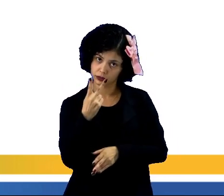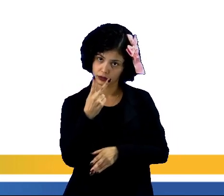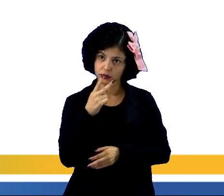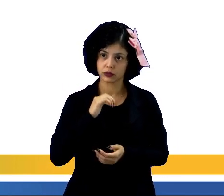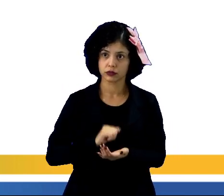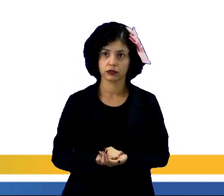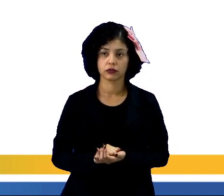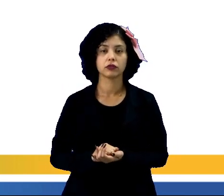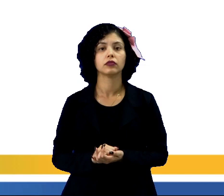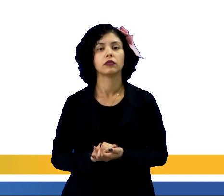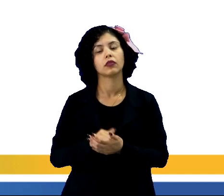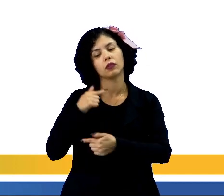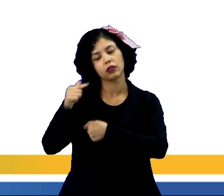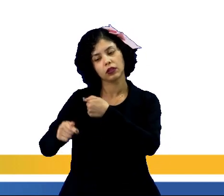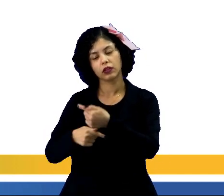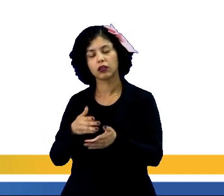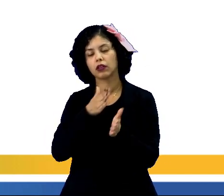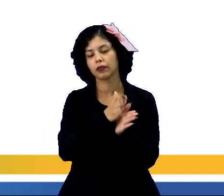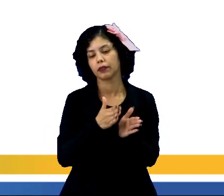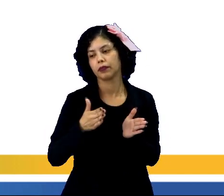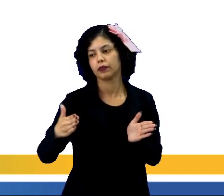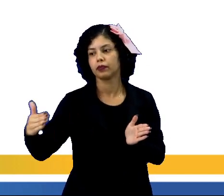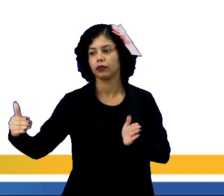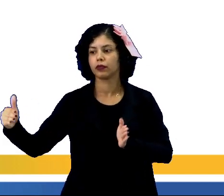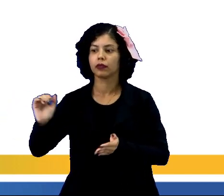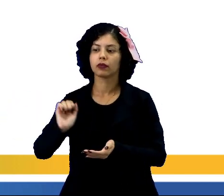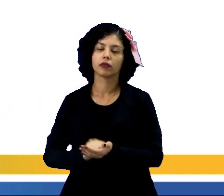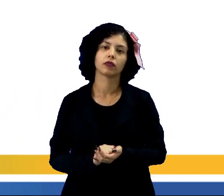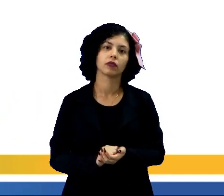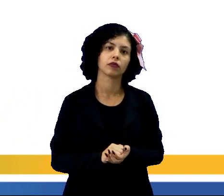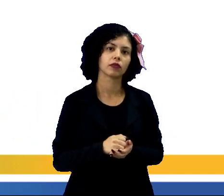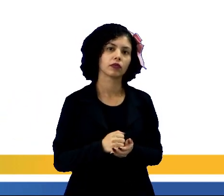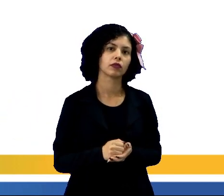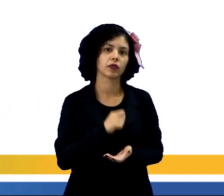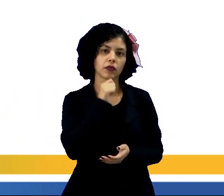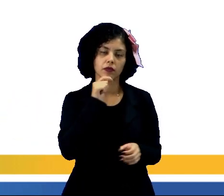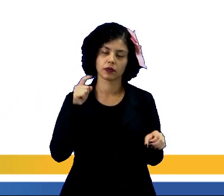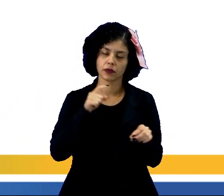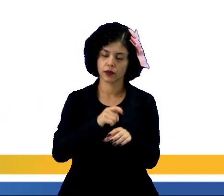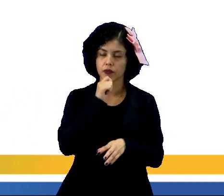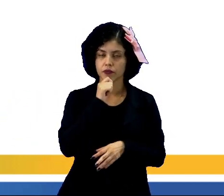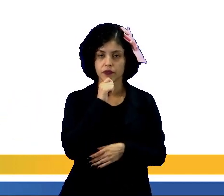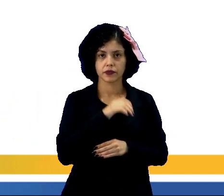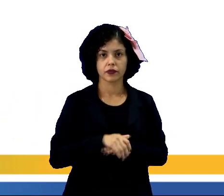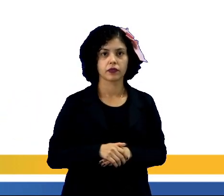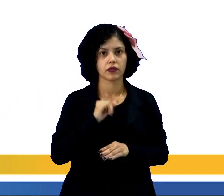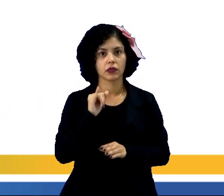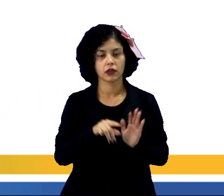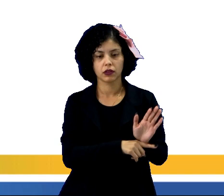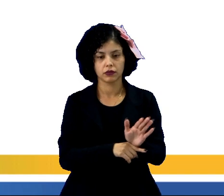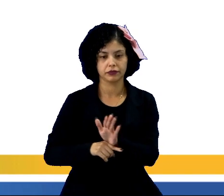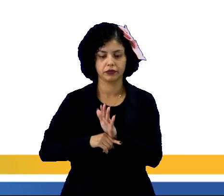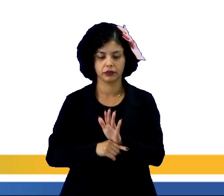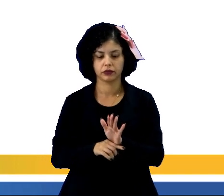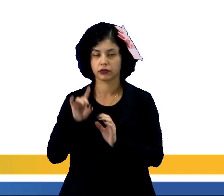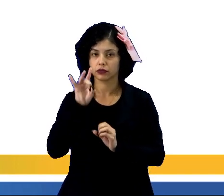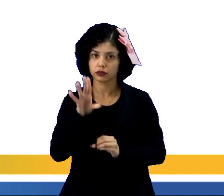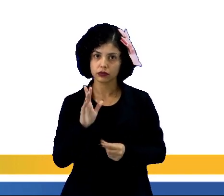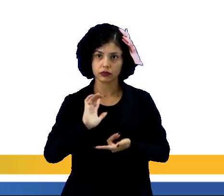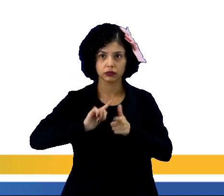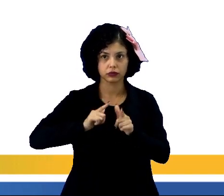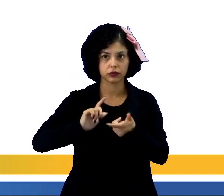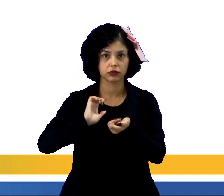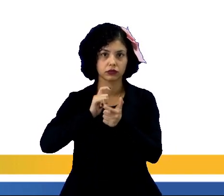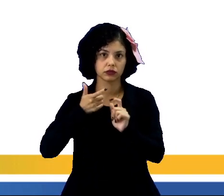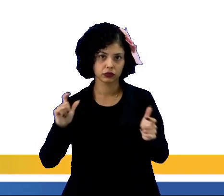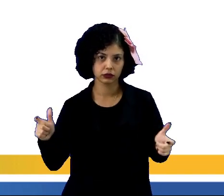fatores hereditários que poderiam passar de uma geração para outra por meio da fecundação. Se representada somente por